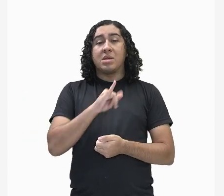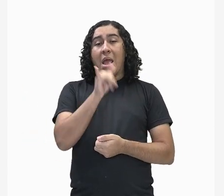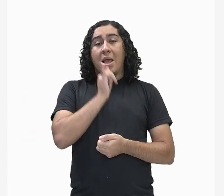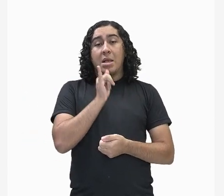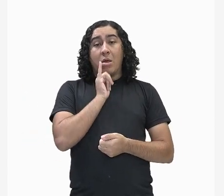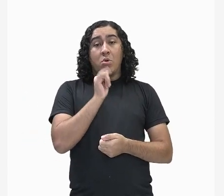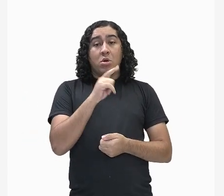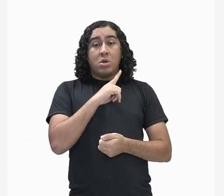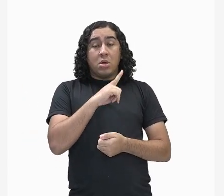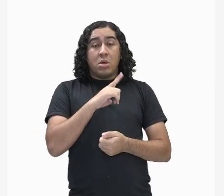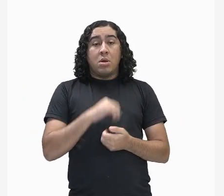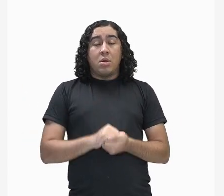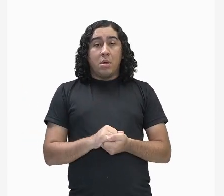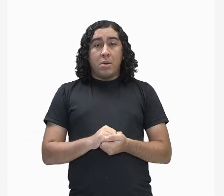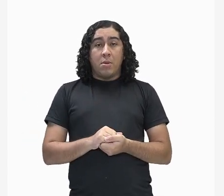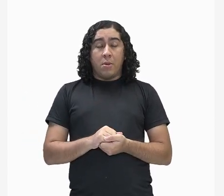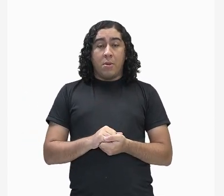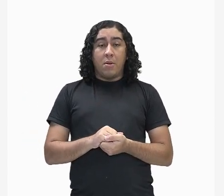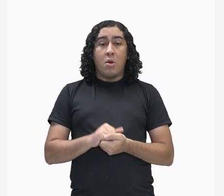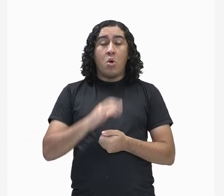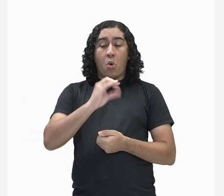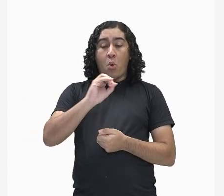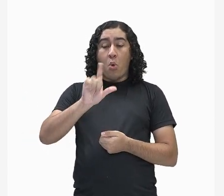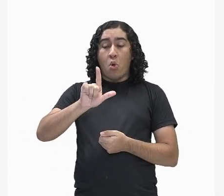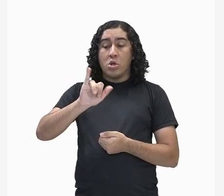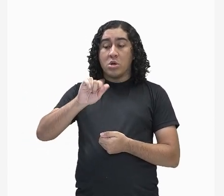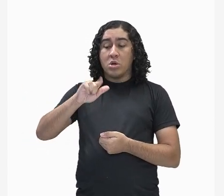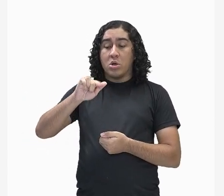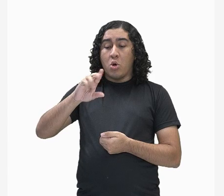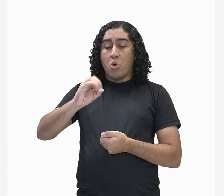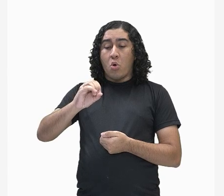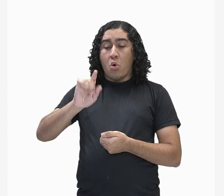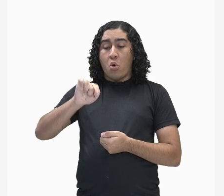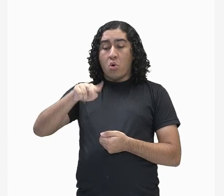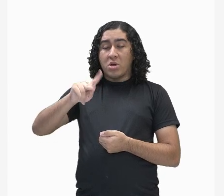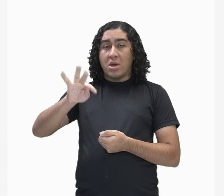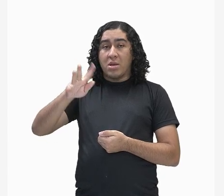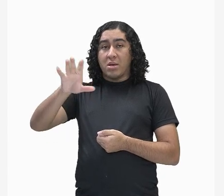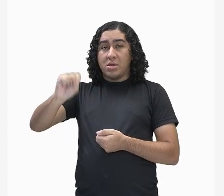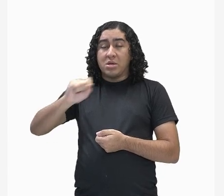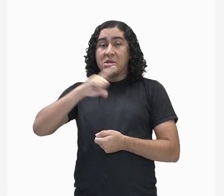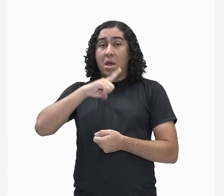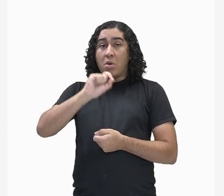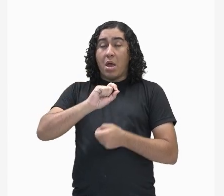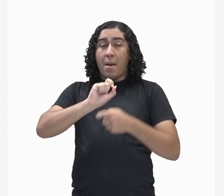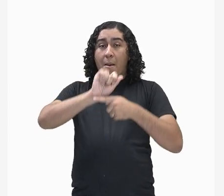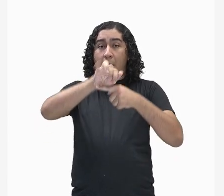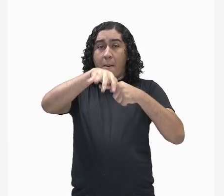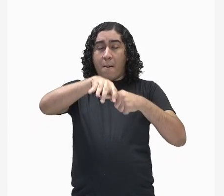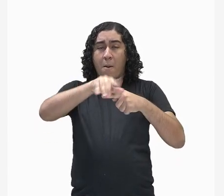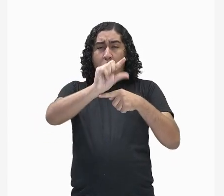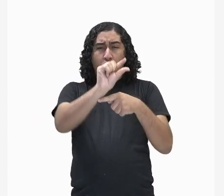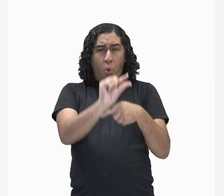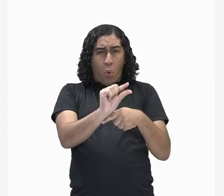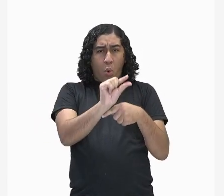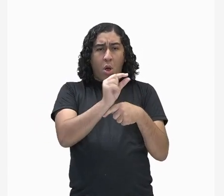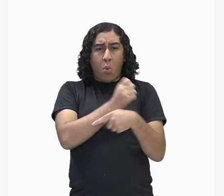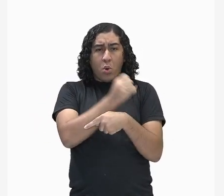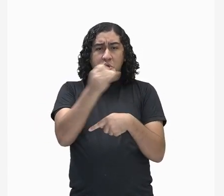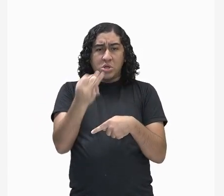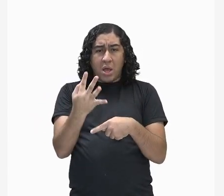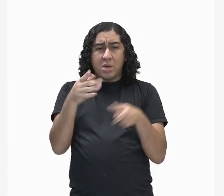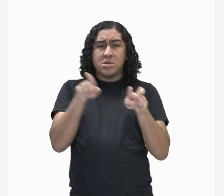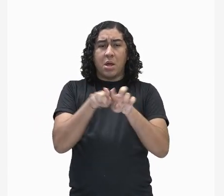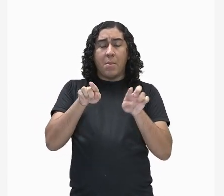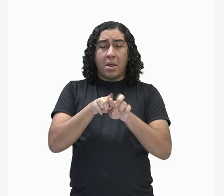faz parte do grupo dos oligoquetas, são aqueles que apresentam cerdas curtas e em pouca quantidade, que